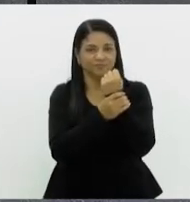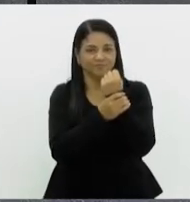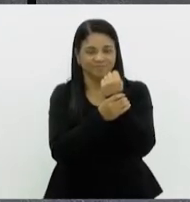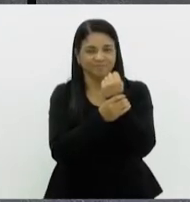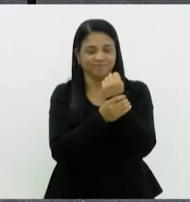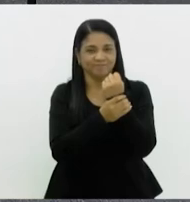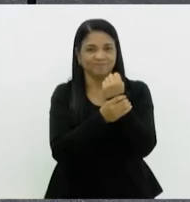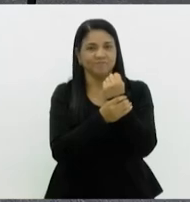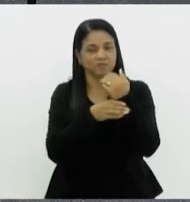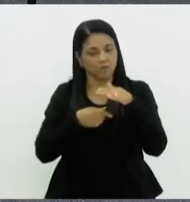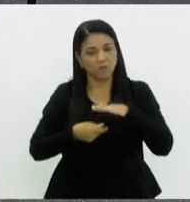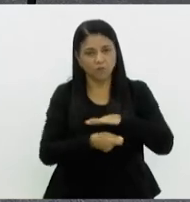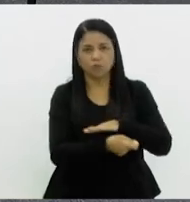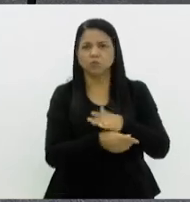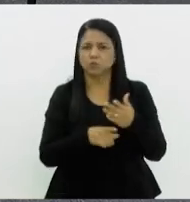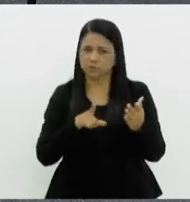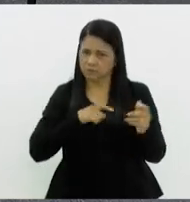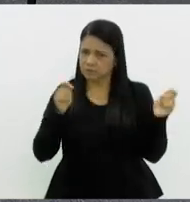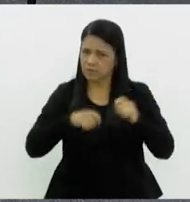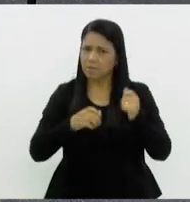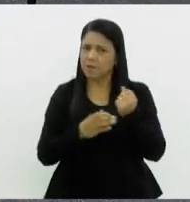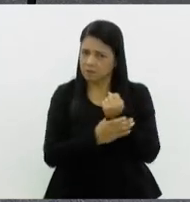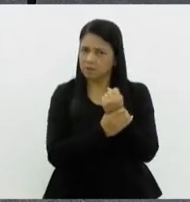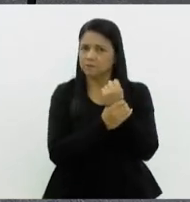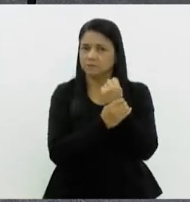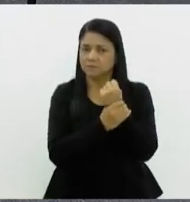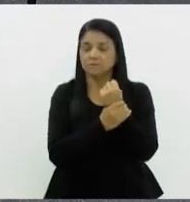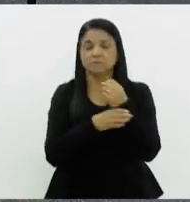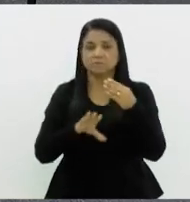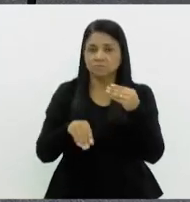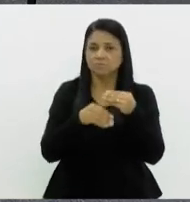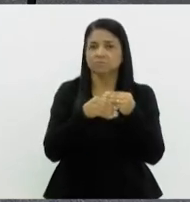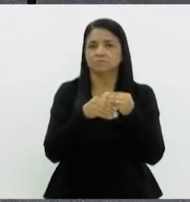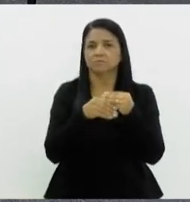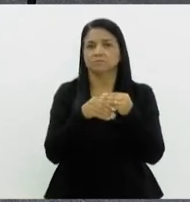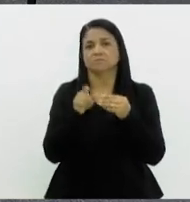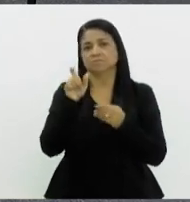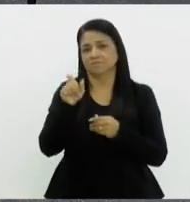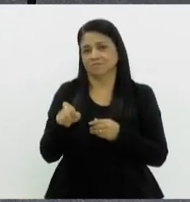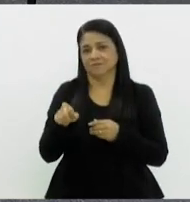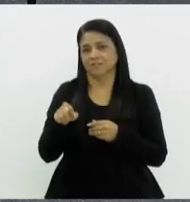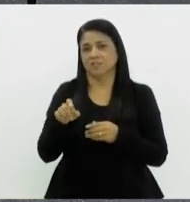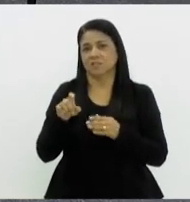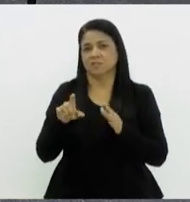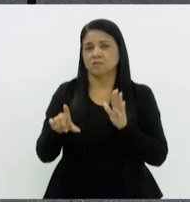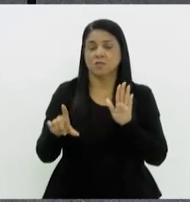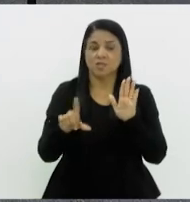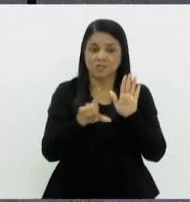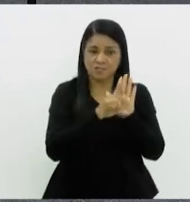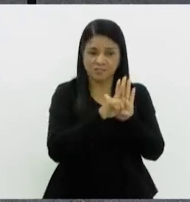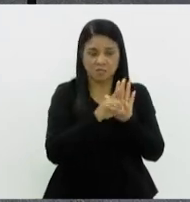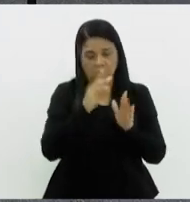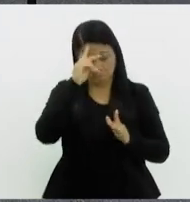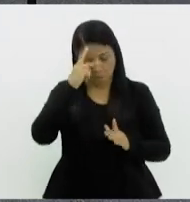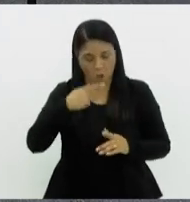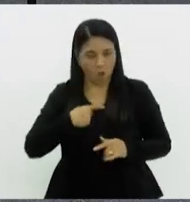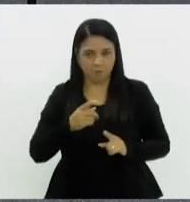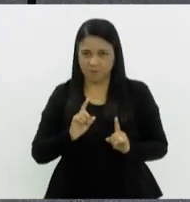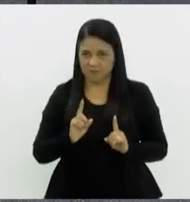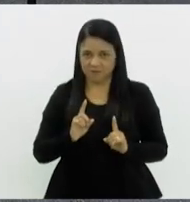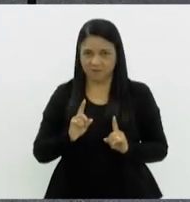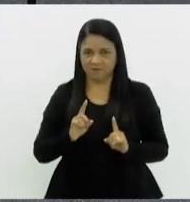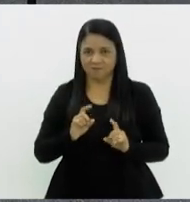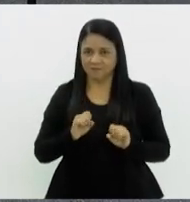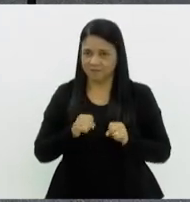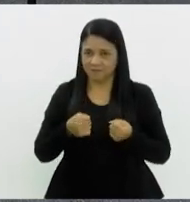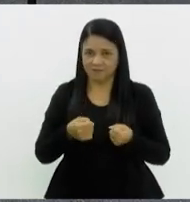custo, E queria agregar que Vossa Excelência não está legislando em causa própria, porque não se enquadra em